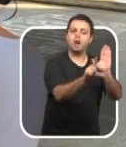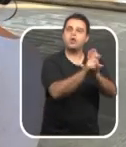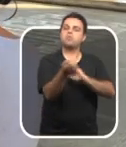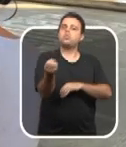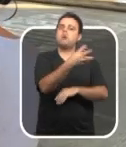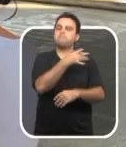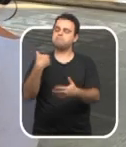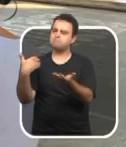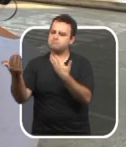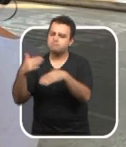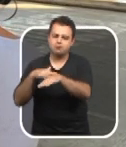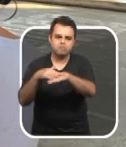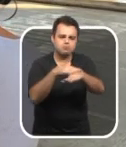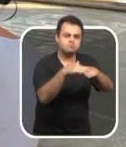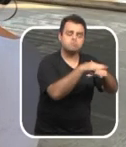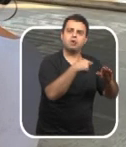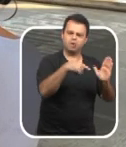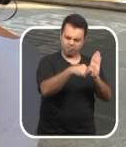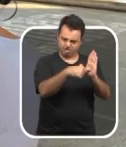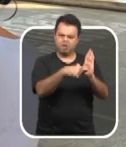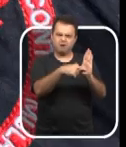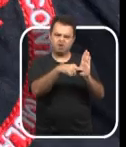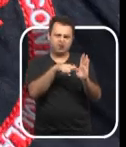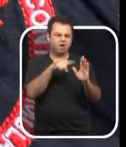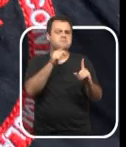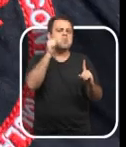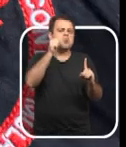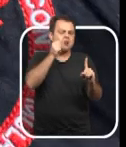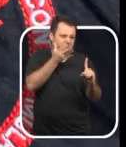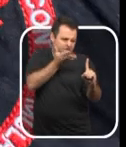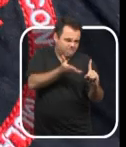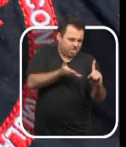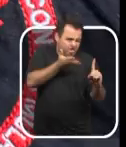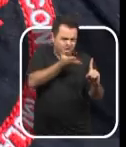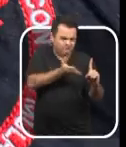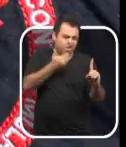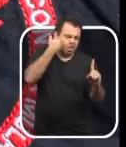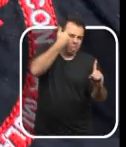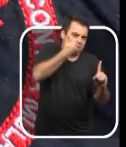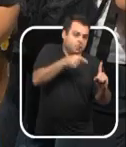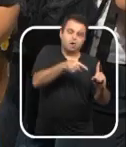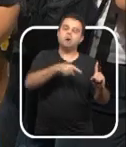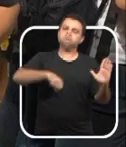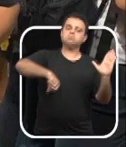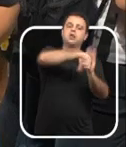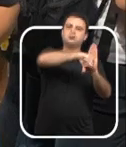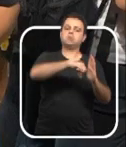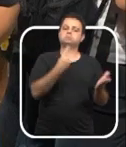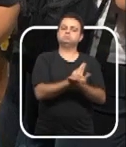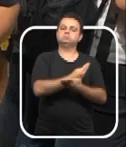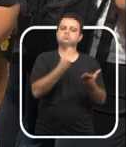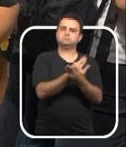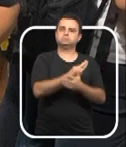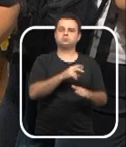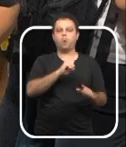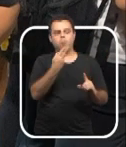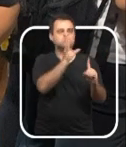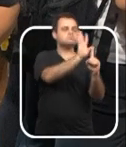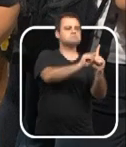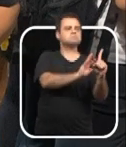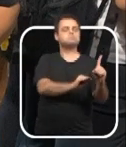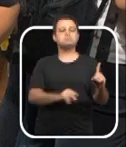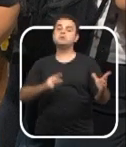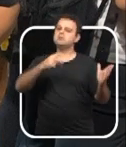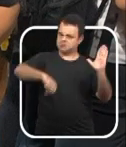nova lei e que é crime a importunação sexual. Então, o trabalho de conscientização foi prático. Então, eu fiz folderzinhos,